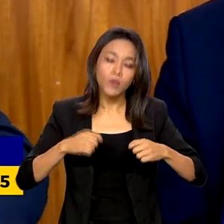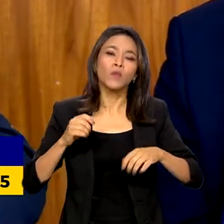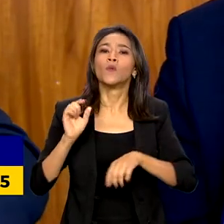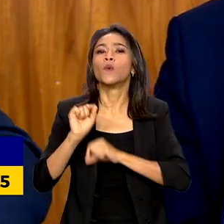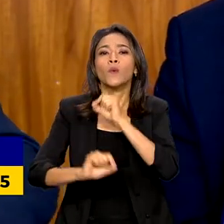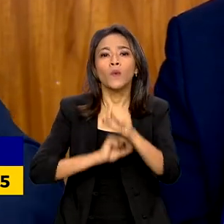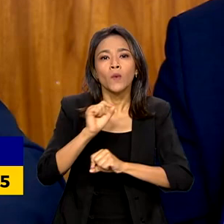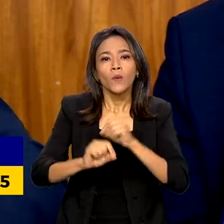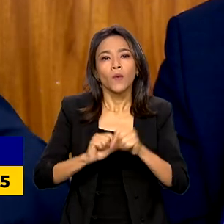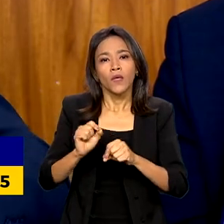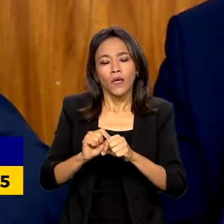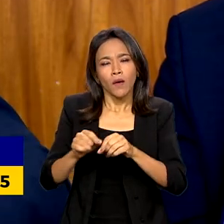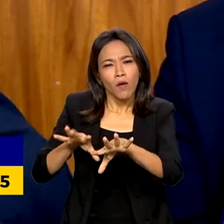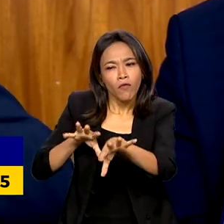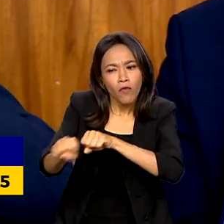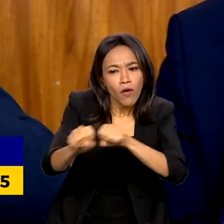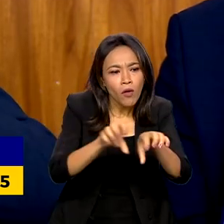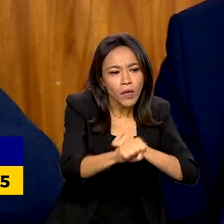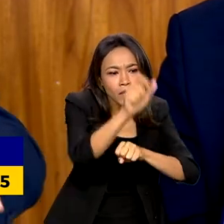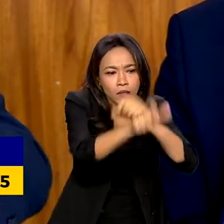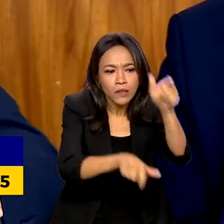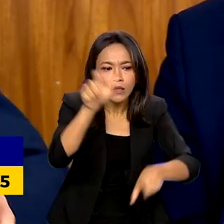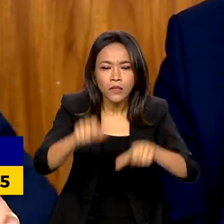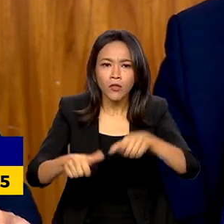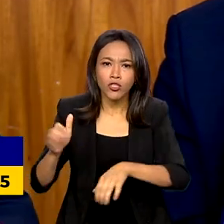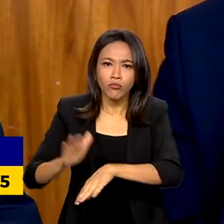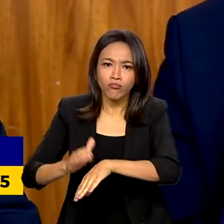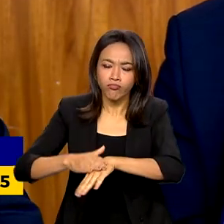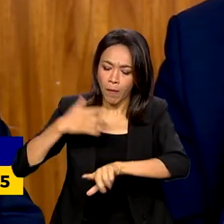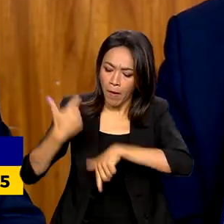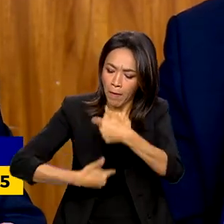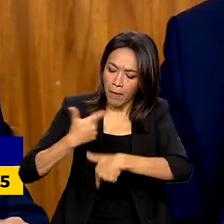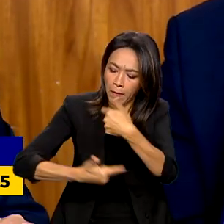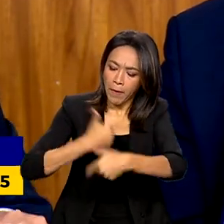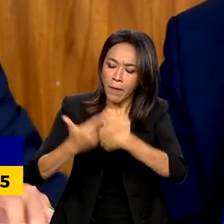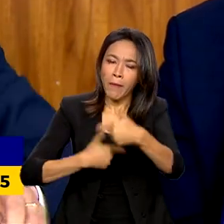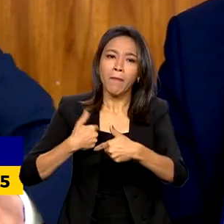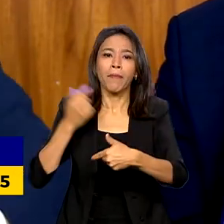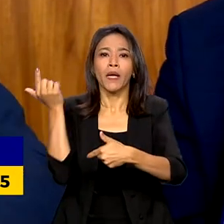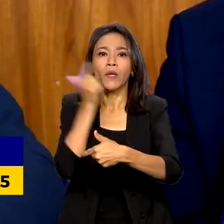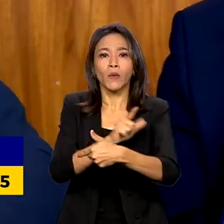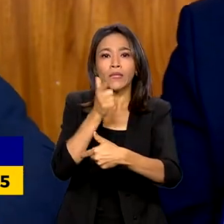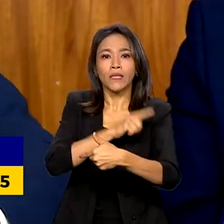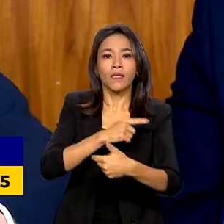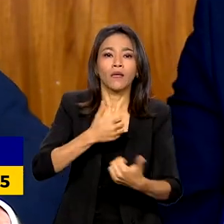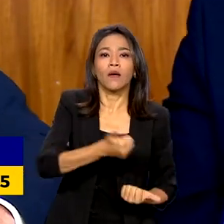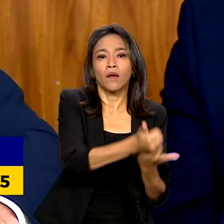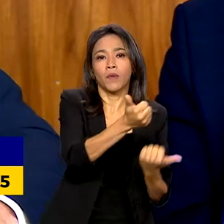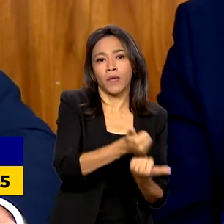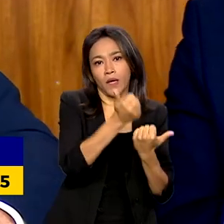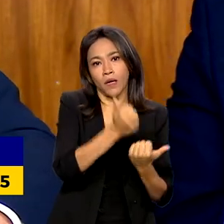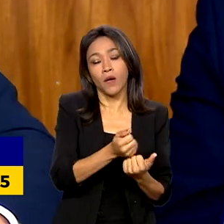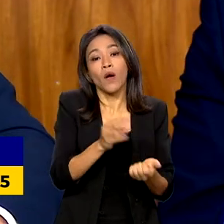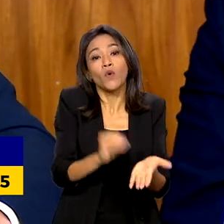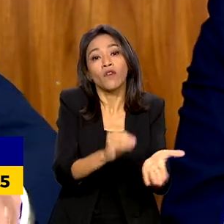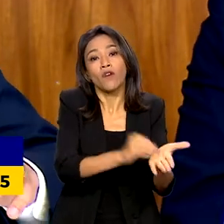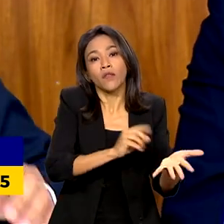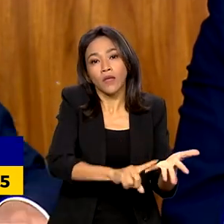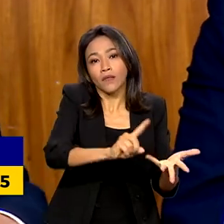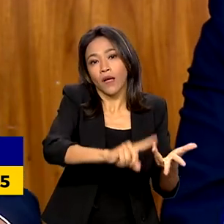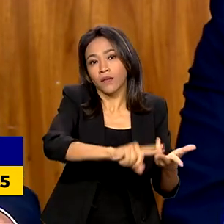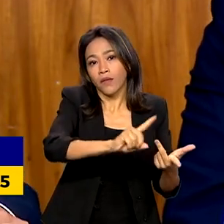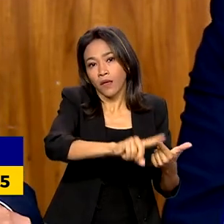formação da mão de obra para que possamos responder rapidamente às demandas locais que serão